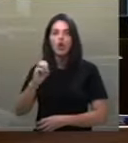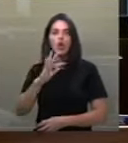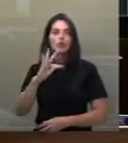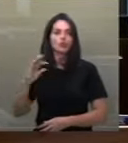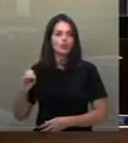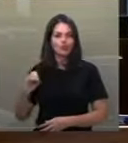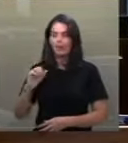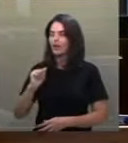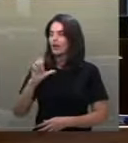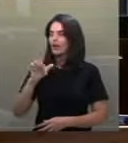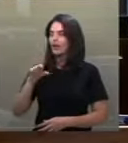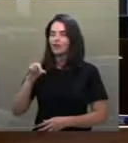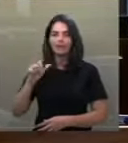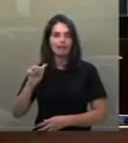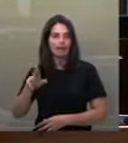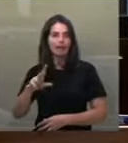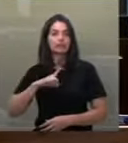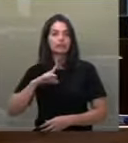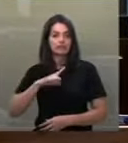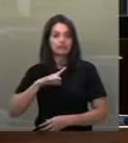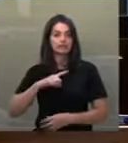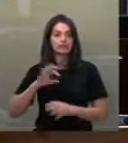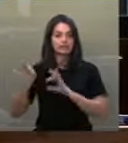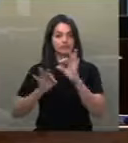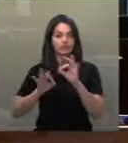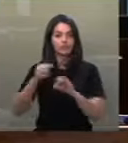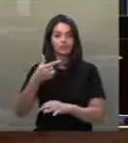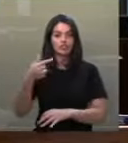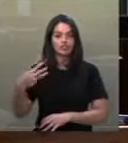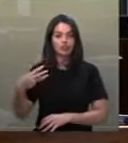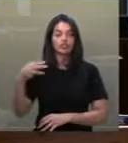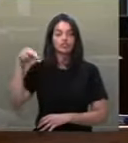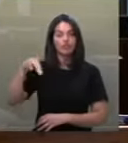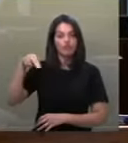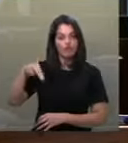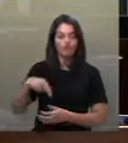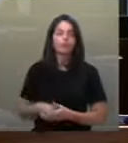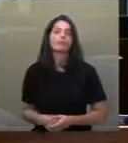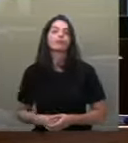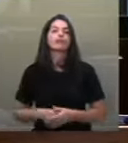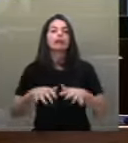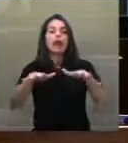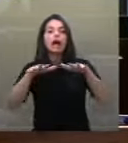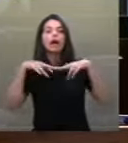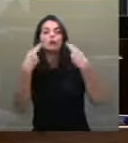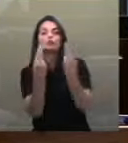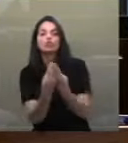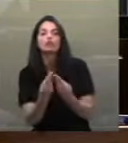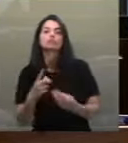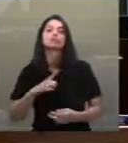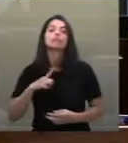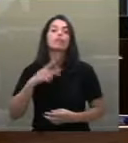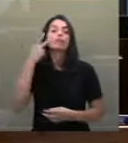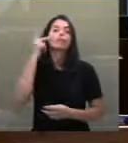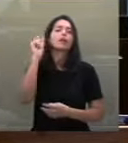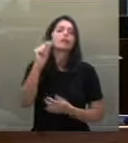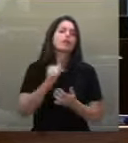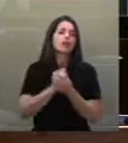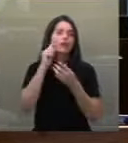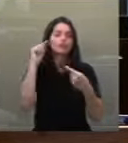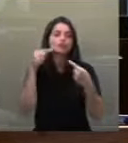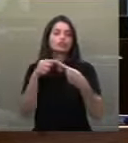Alencar, foi realizada em 23 de novembro de 2021 audiência pública, aspas, para que se